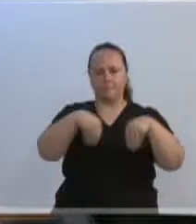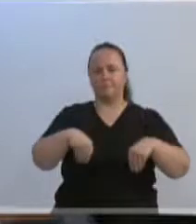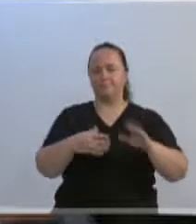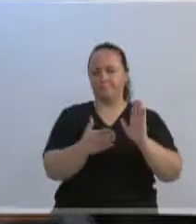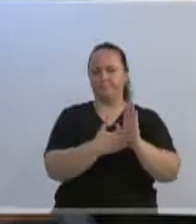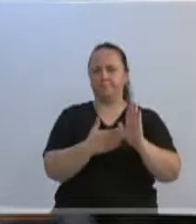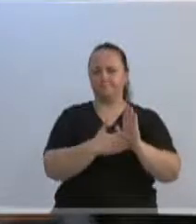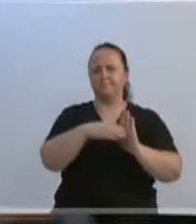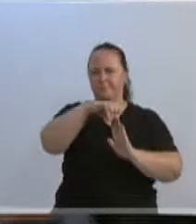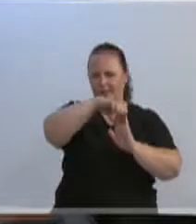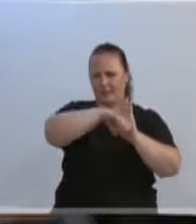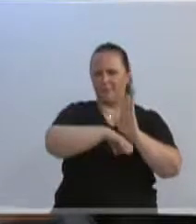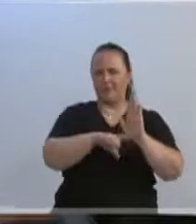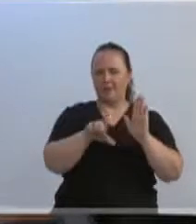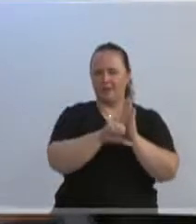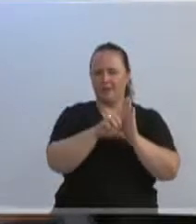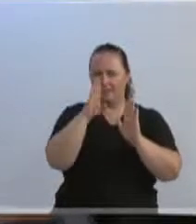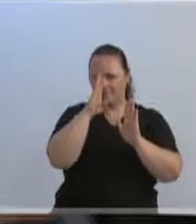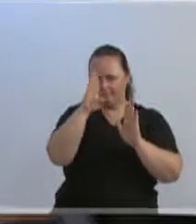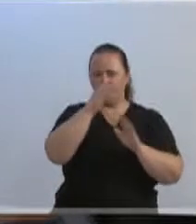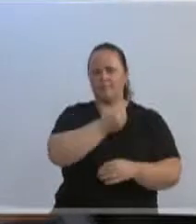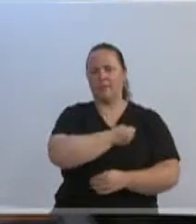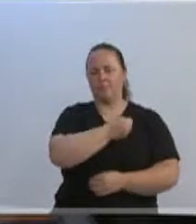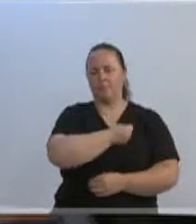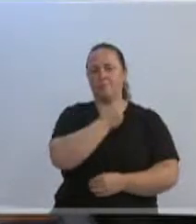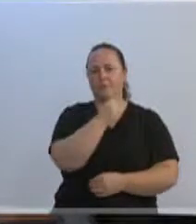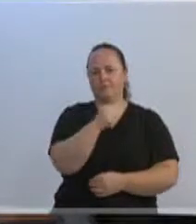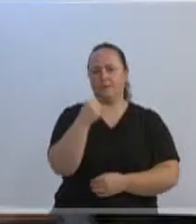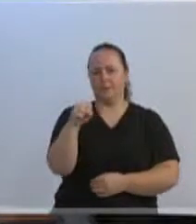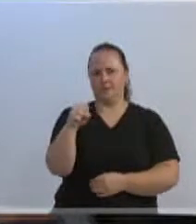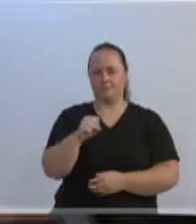de emenda à lei orgânica do município número 88